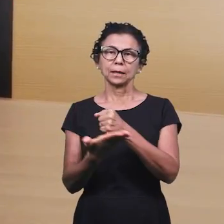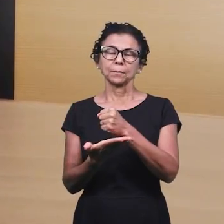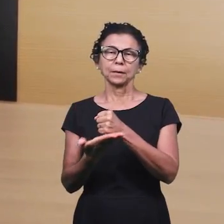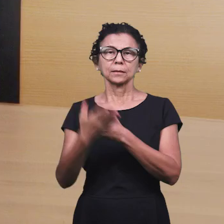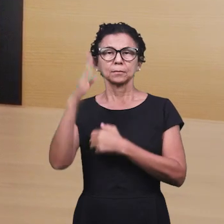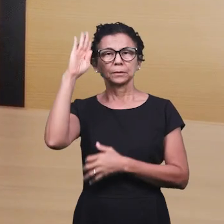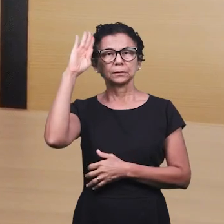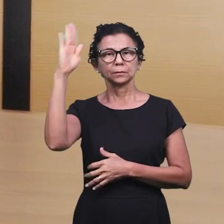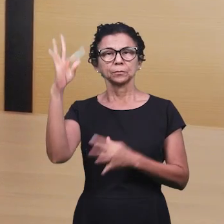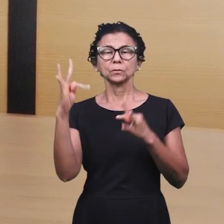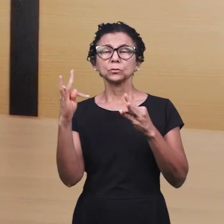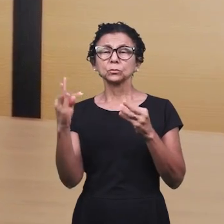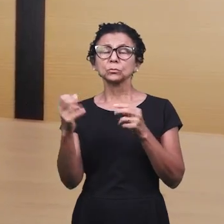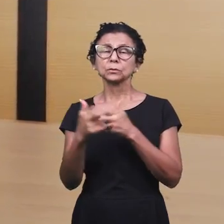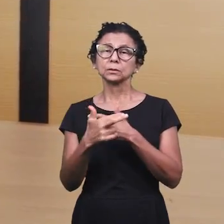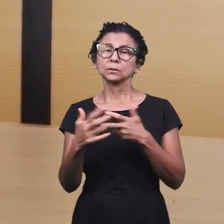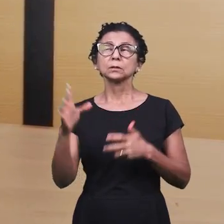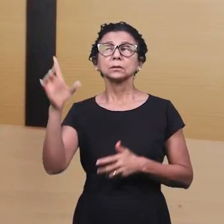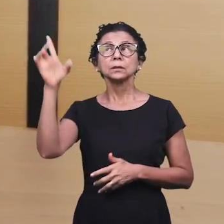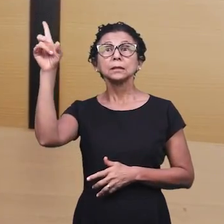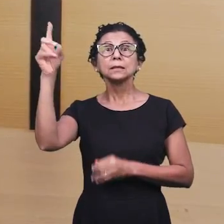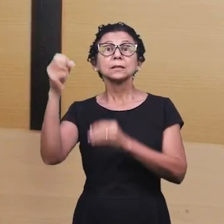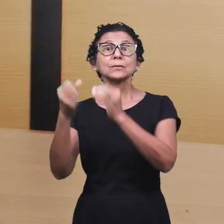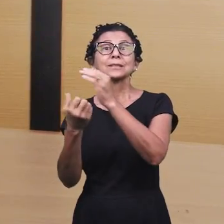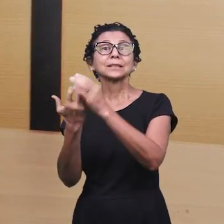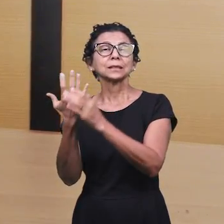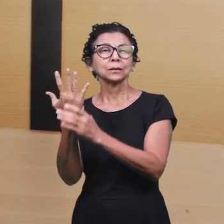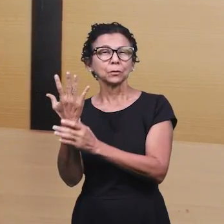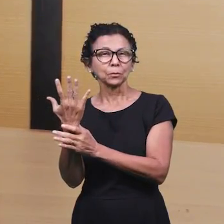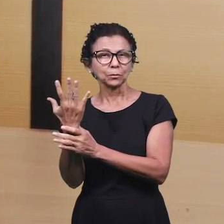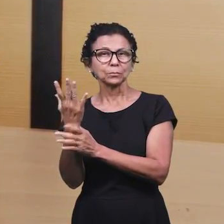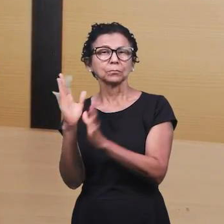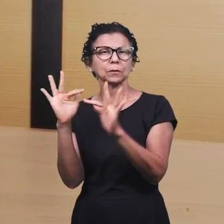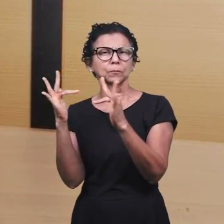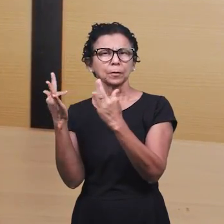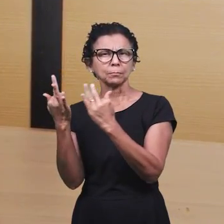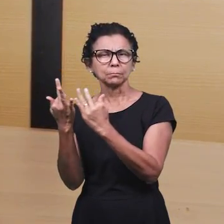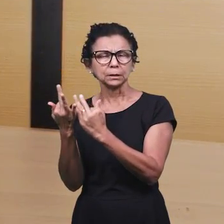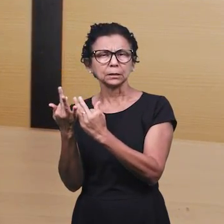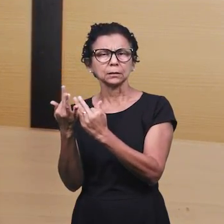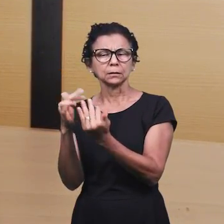base de todas as coisas. E Deus a constituiu como uma instituição bem